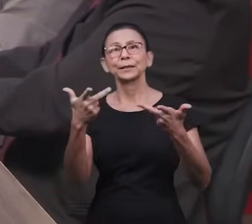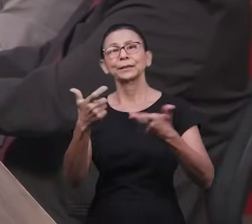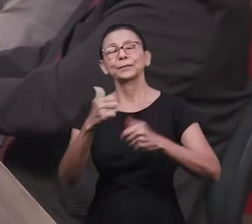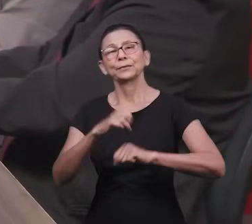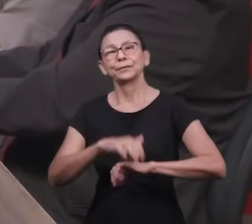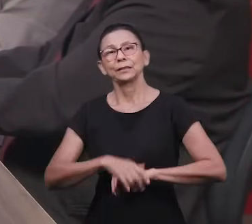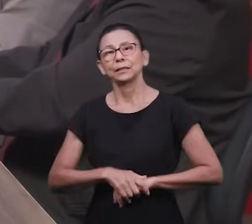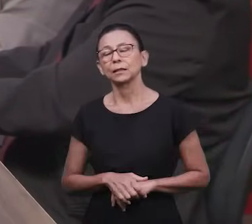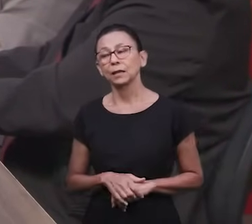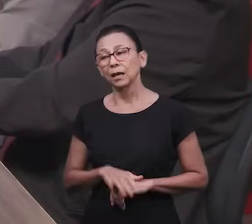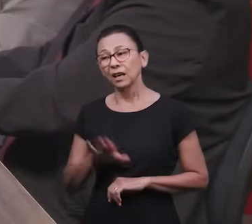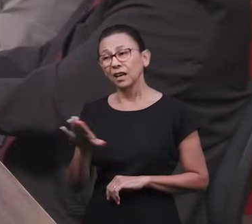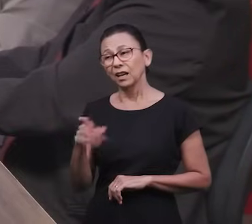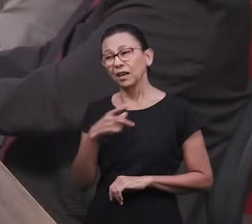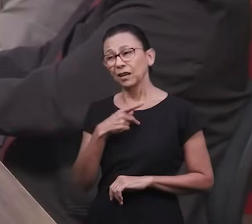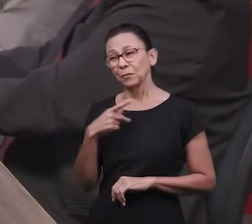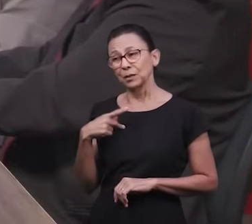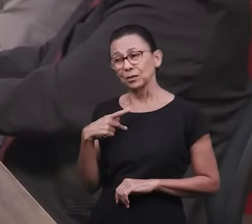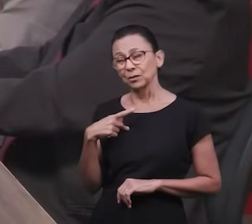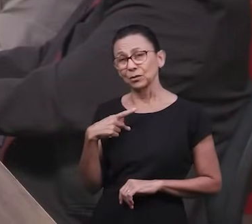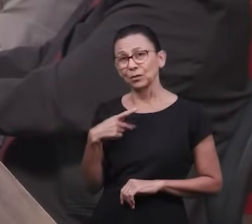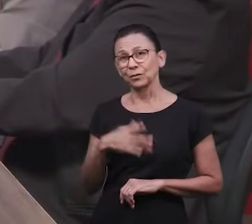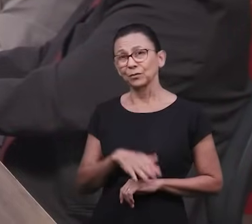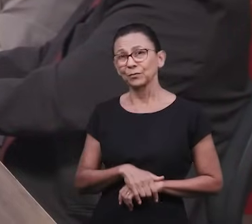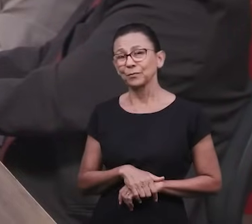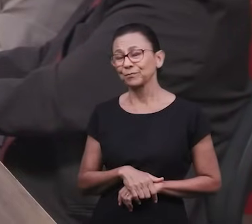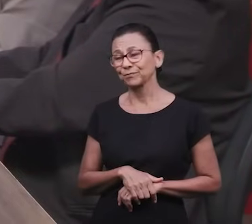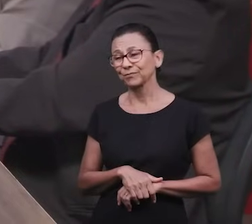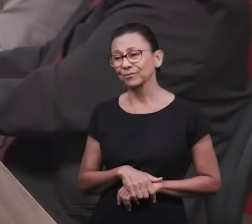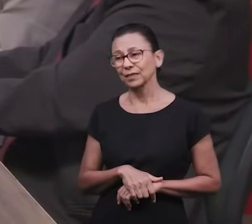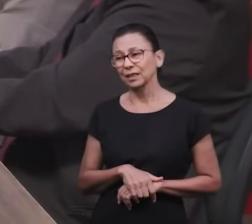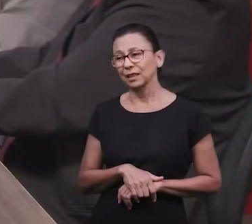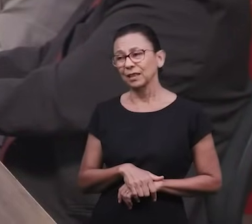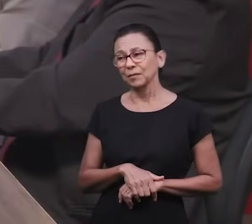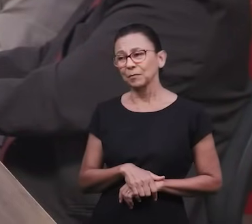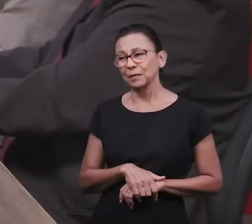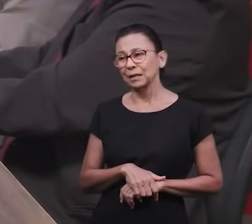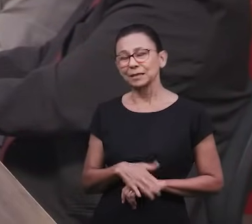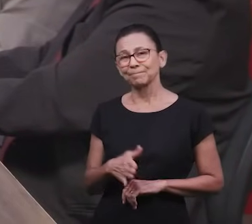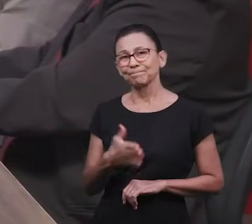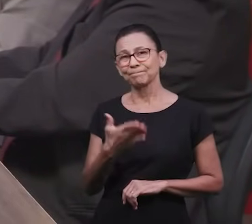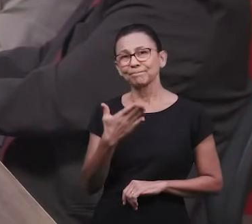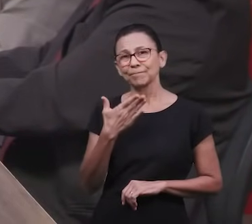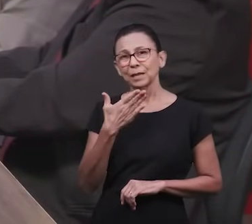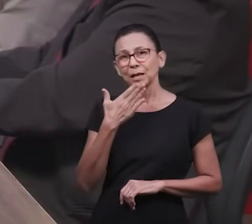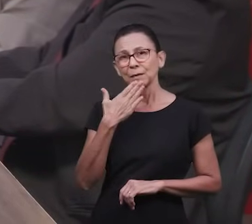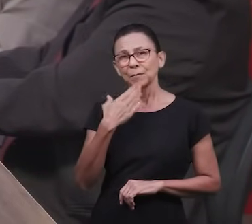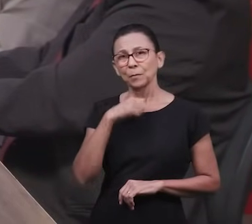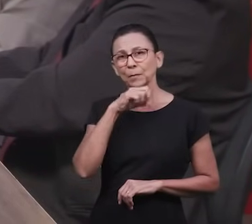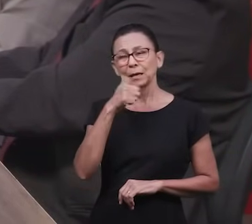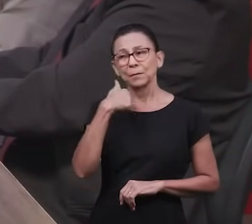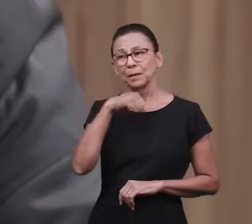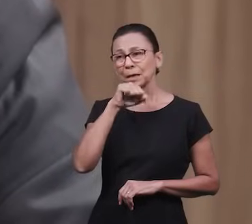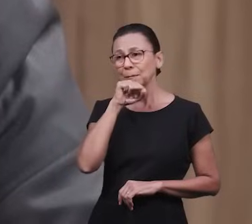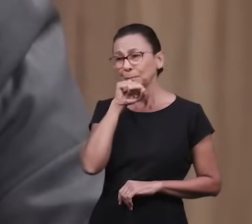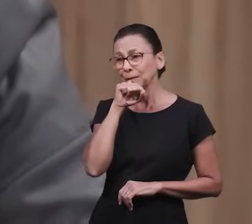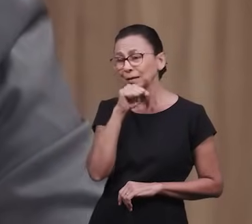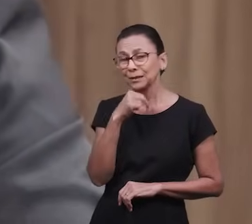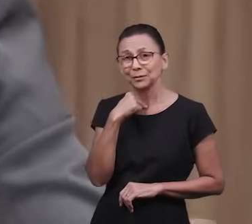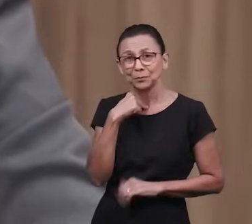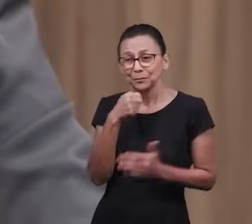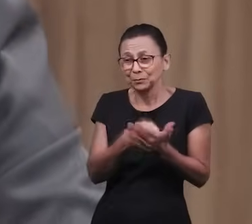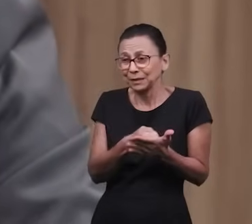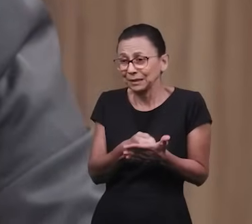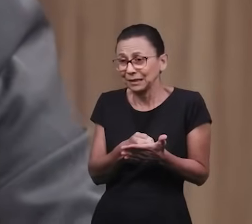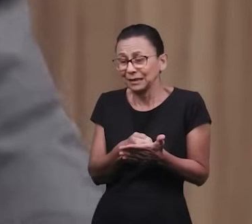tá vendo o que Deus fez? Pastor, mas nesses 30%, meus pais não têm condição de pagar. Eles não